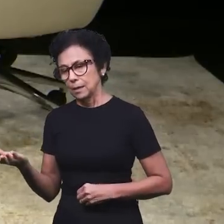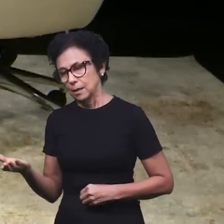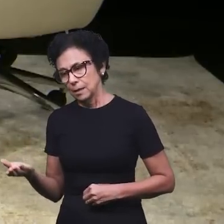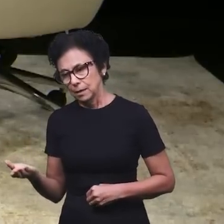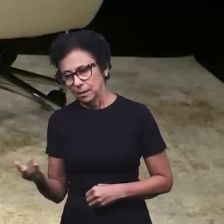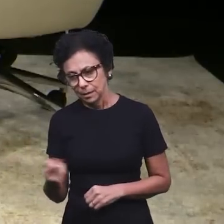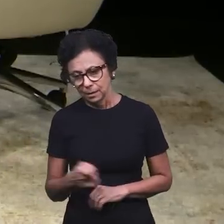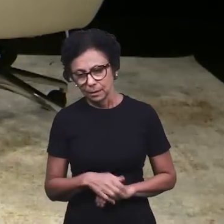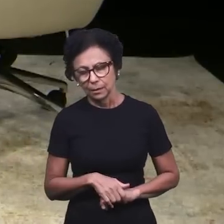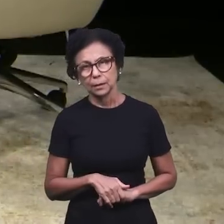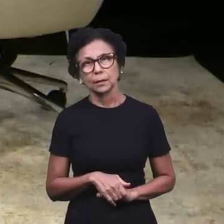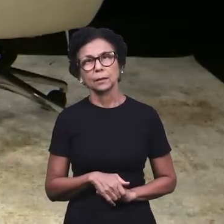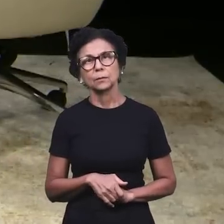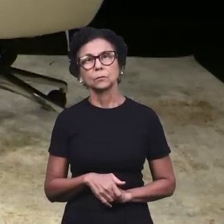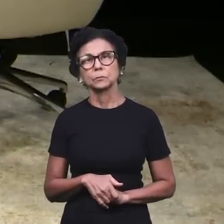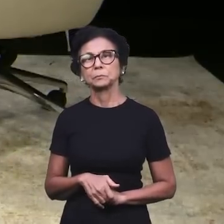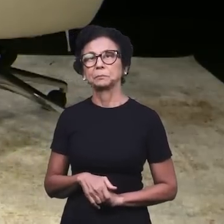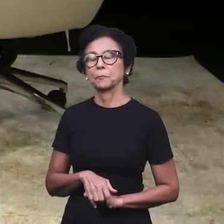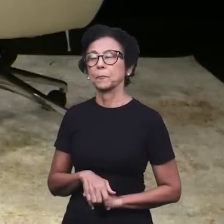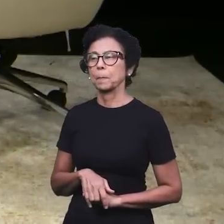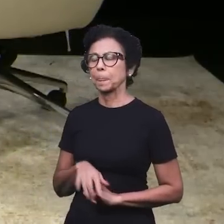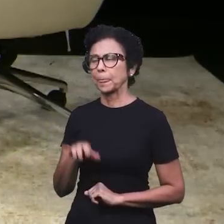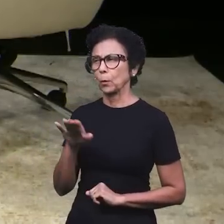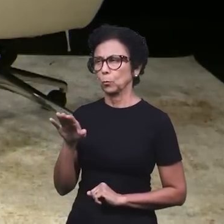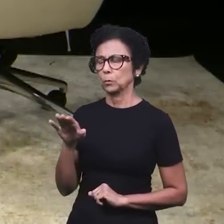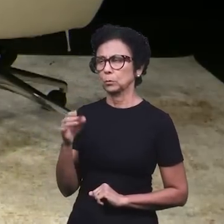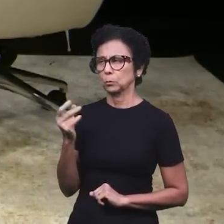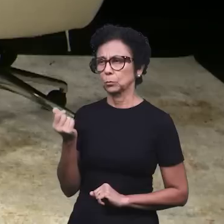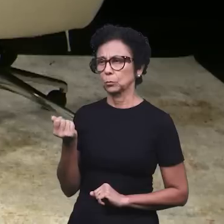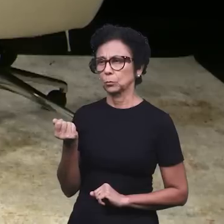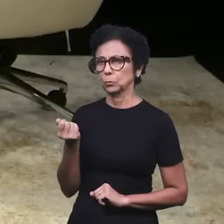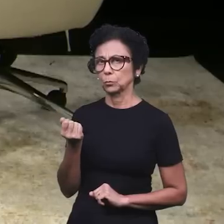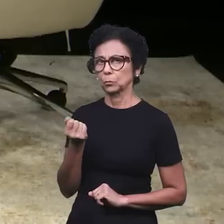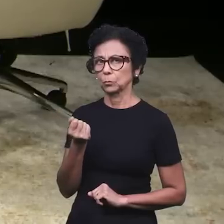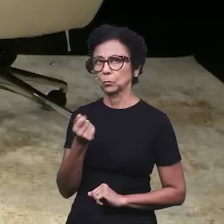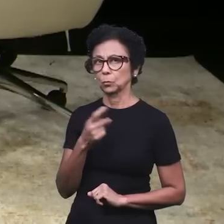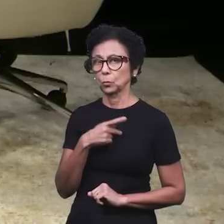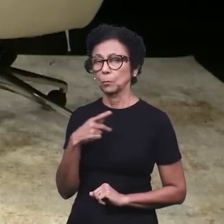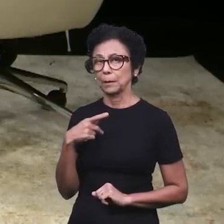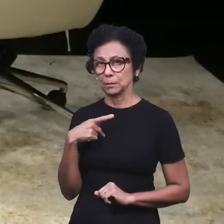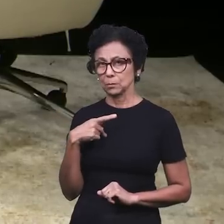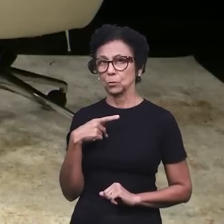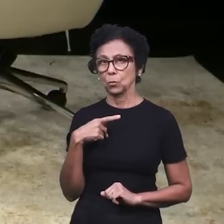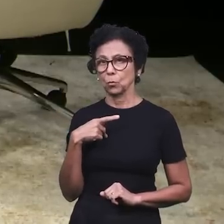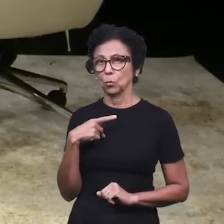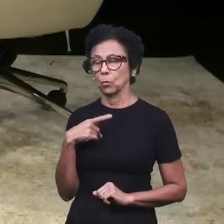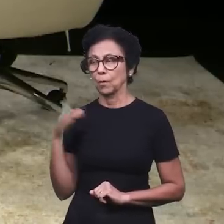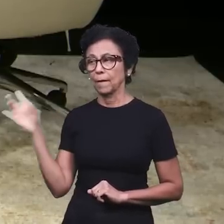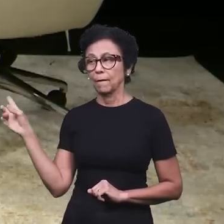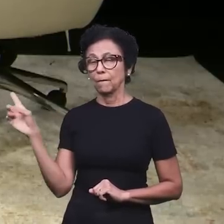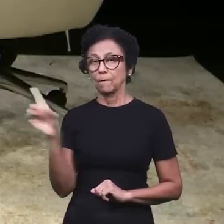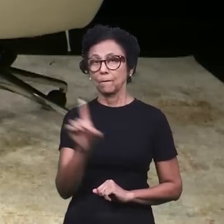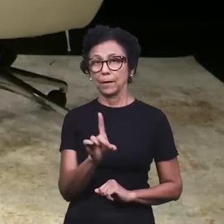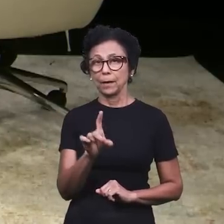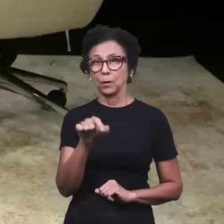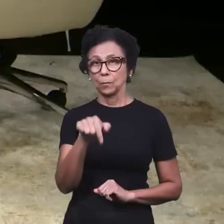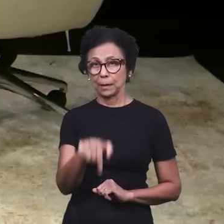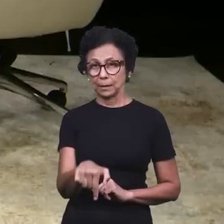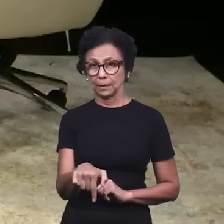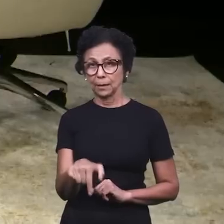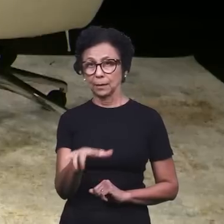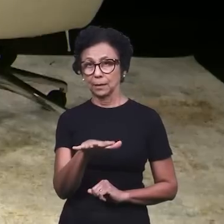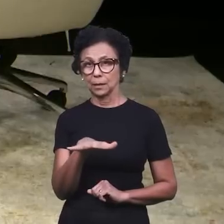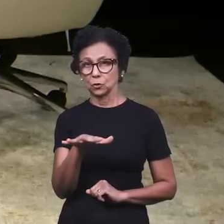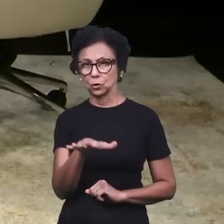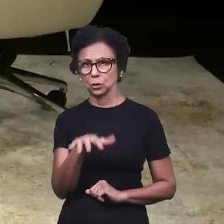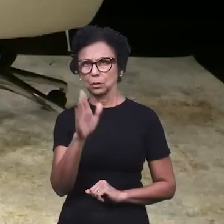esse pastor nosso, né, veio para Washington, já havia um grupo estabelecido, já havia